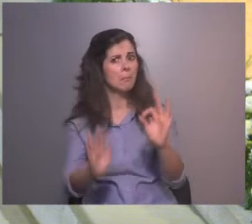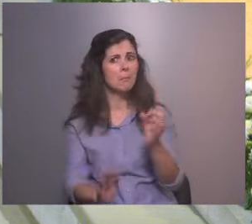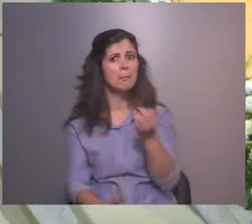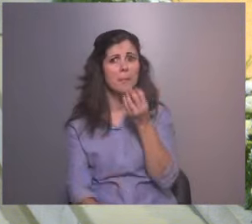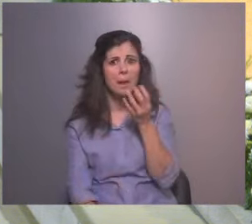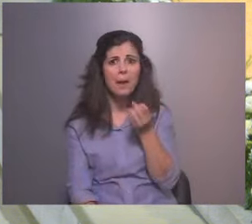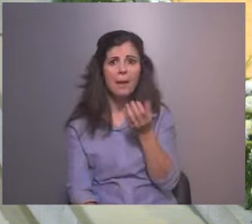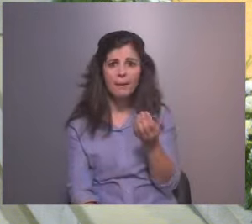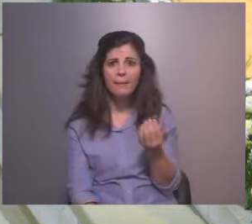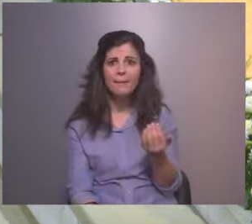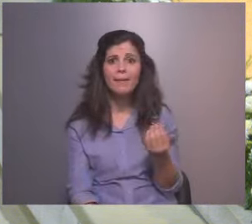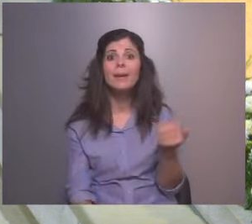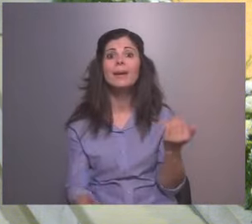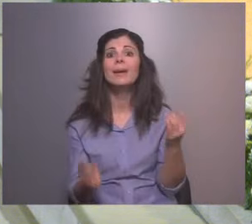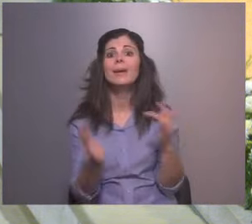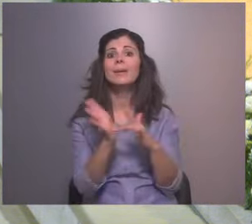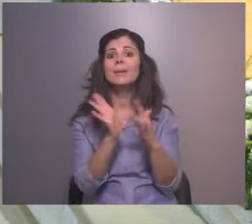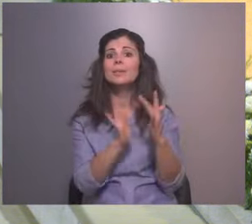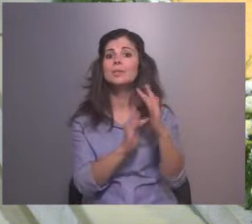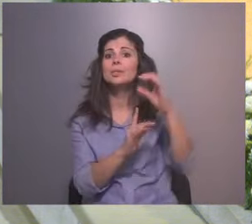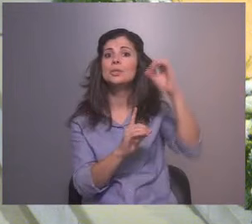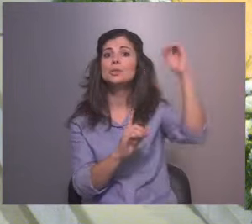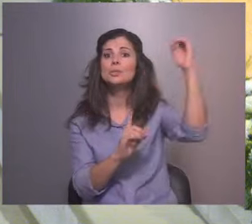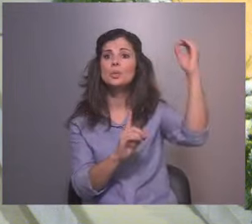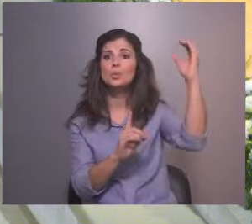Aleluia.